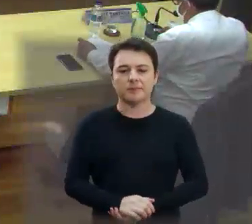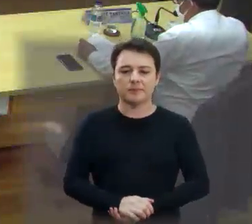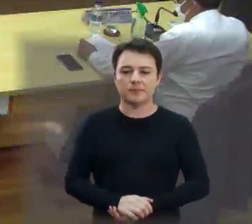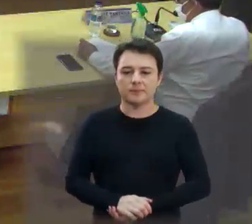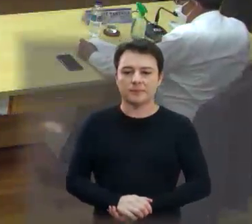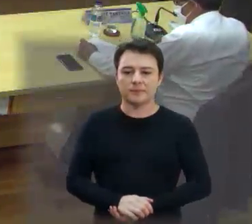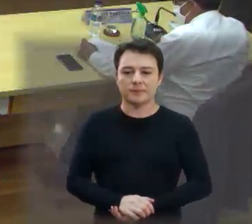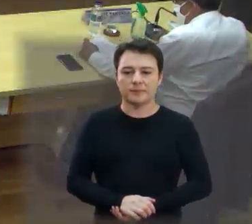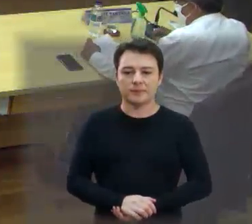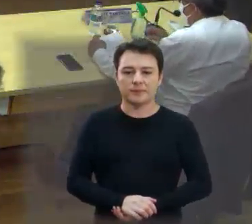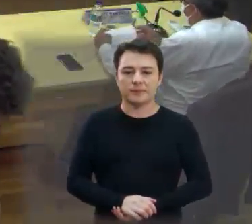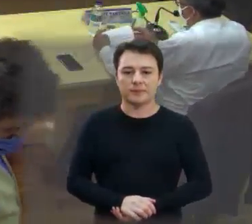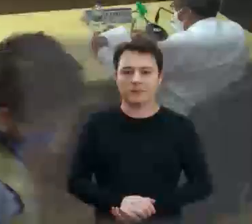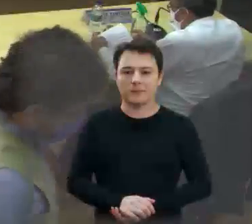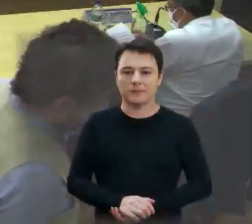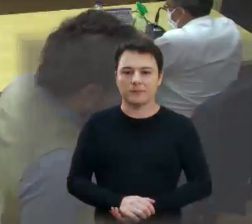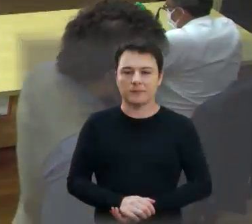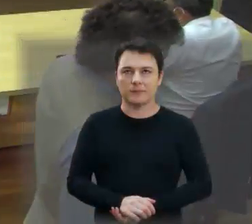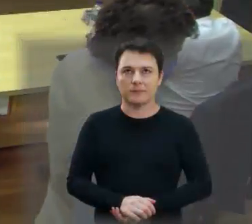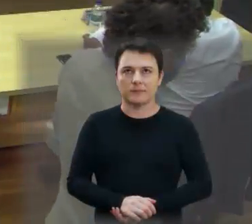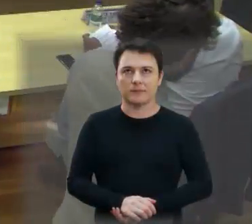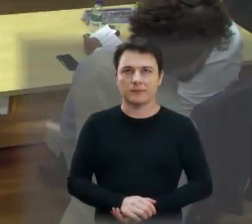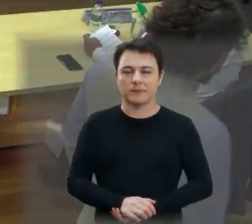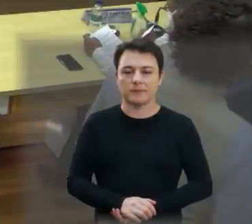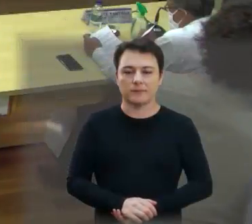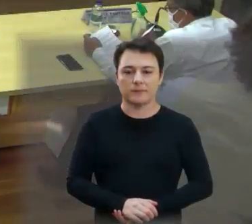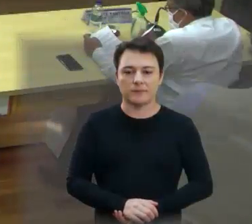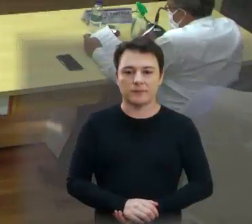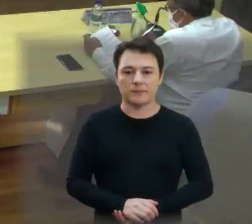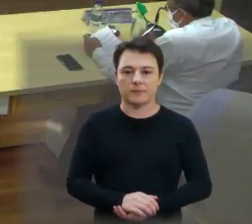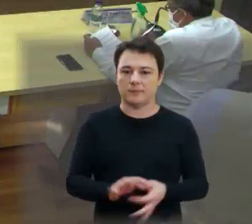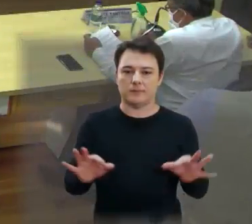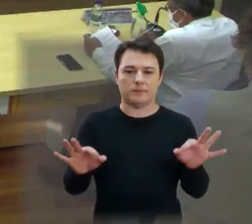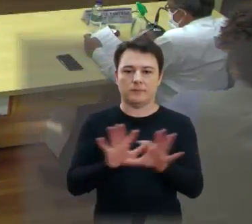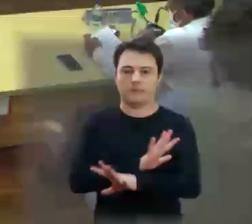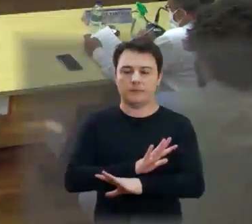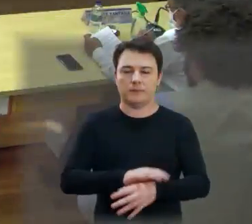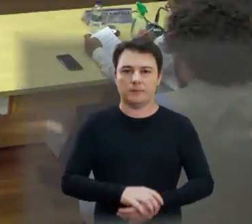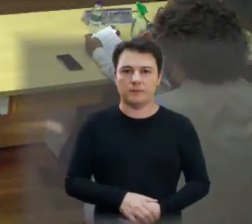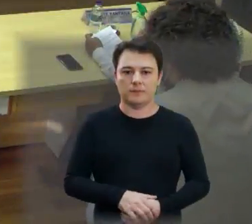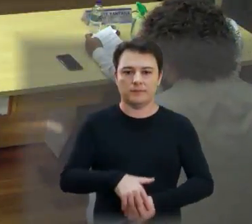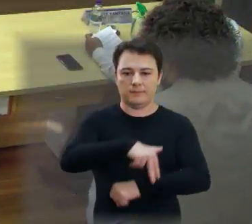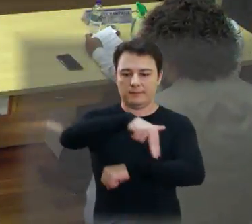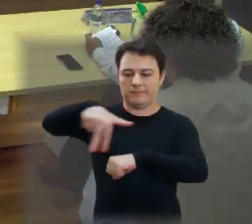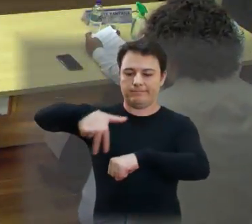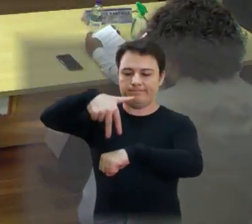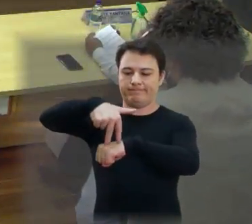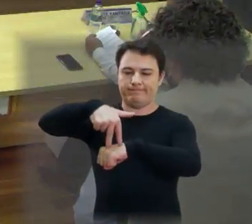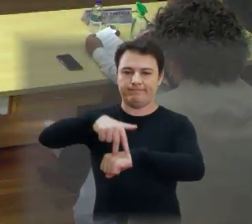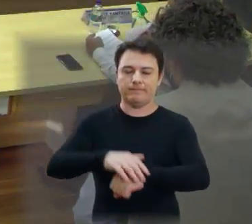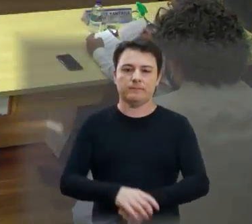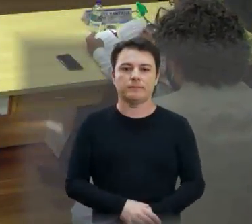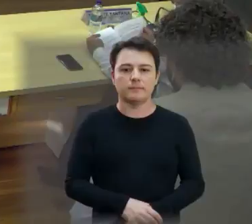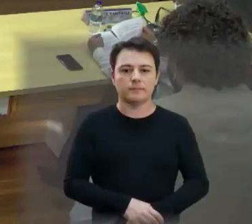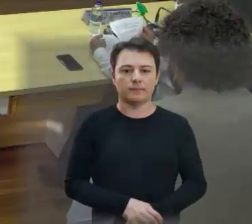Muito bem, vereador. Encerrado então o pequeno expediente.